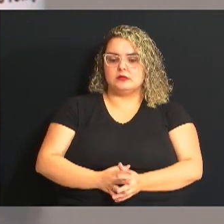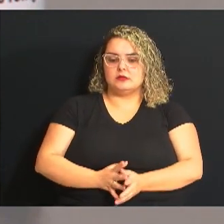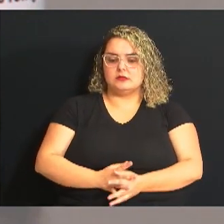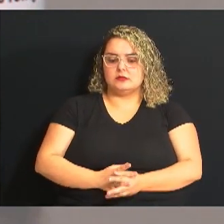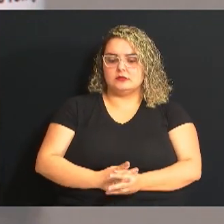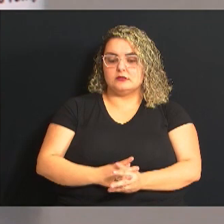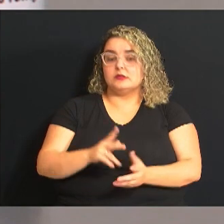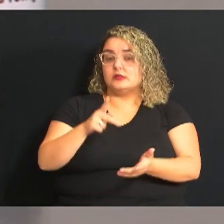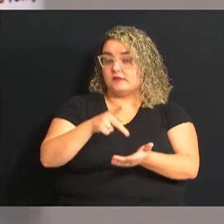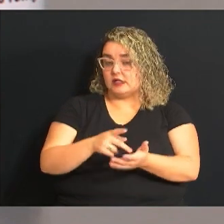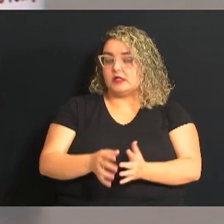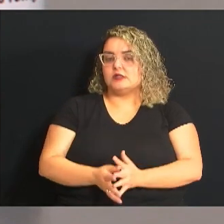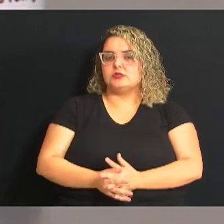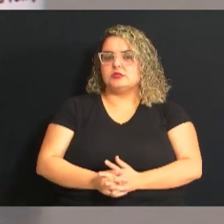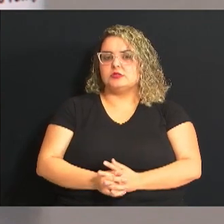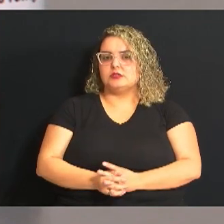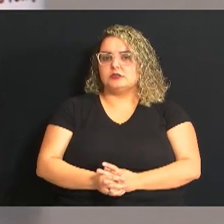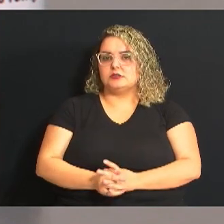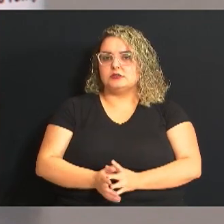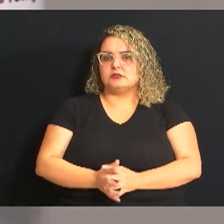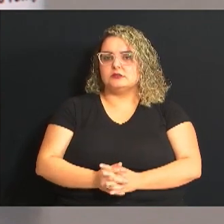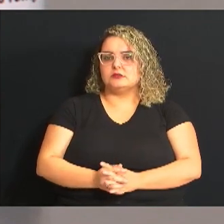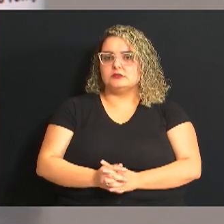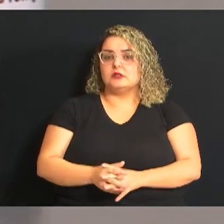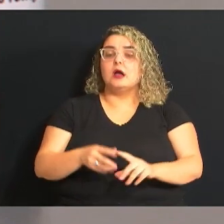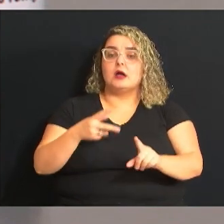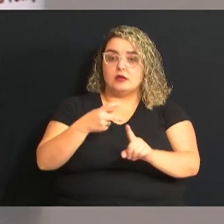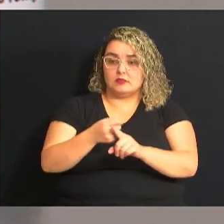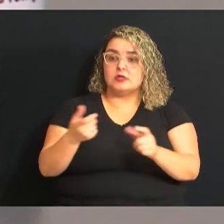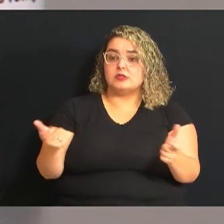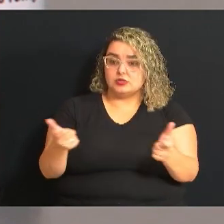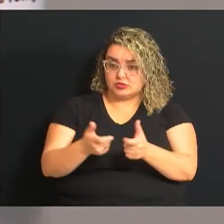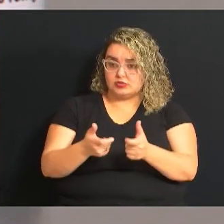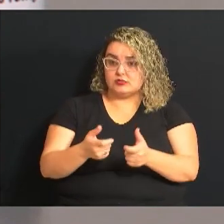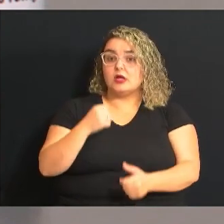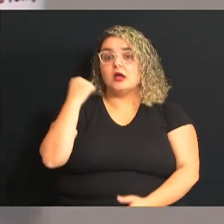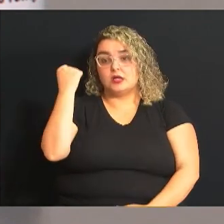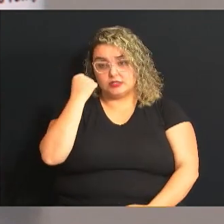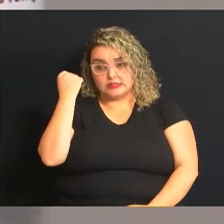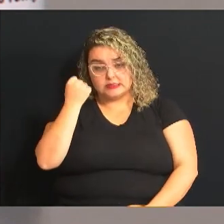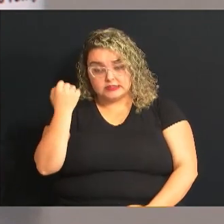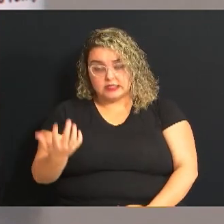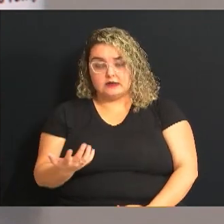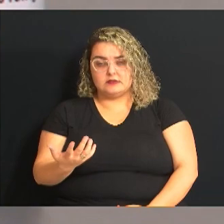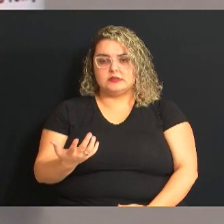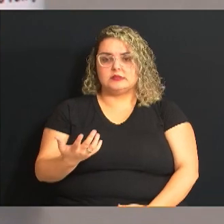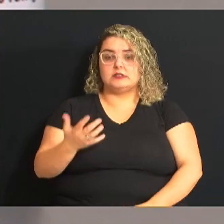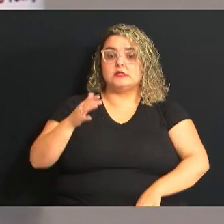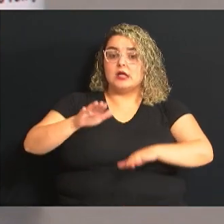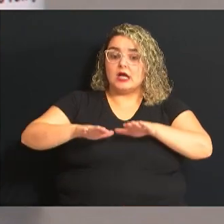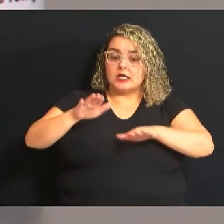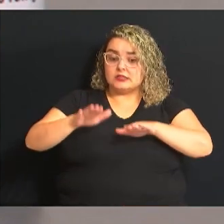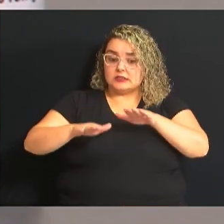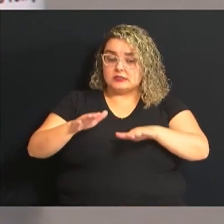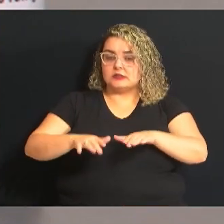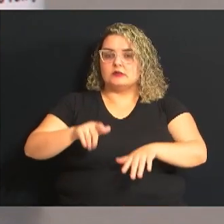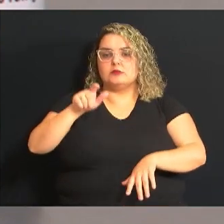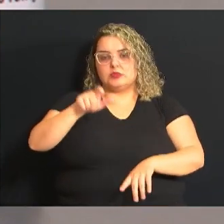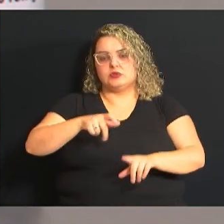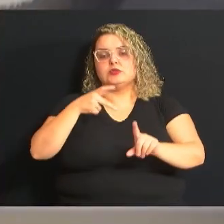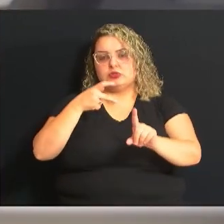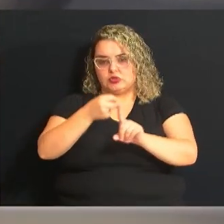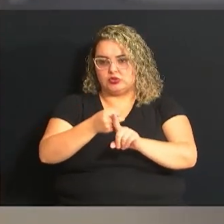verdade, a vacina, ela diminui mesmo as situações graves, né? Muitas vezes a pessoa está vacinada e